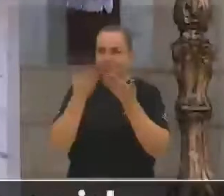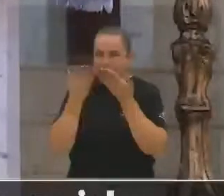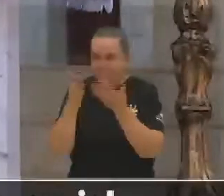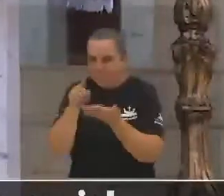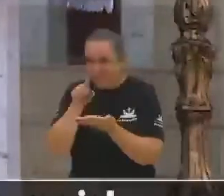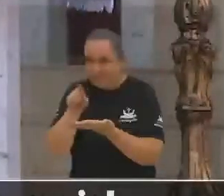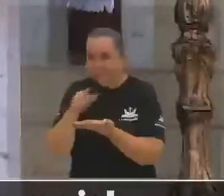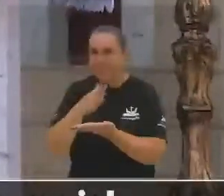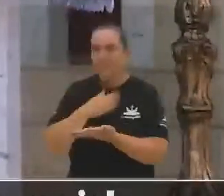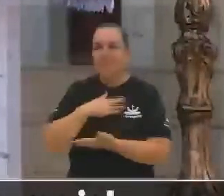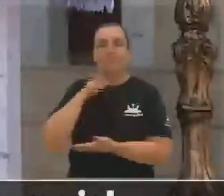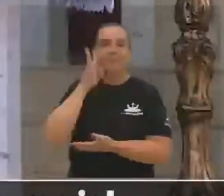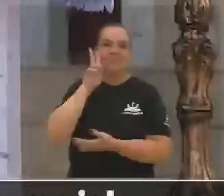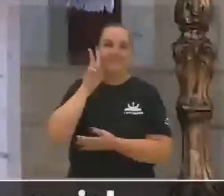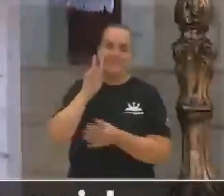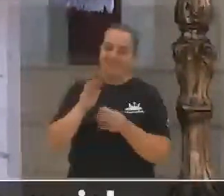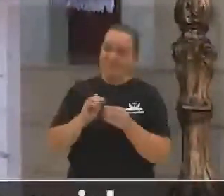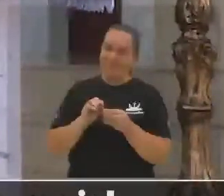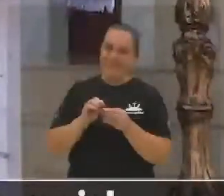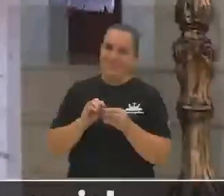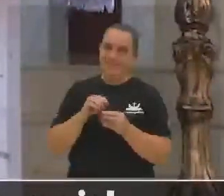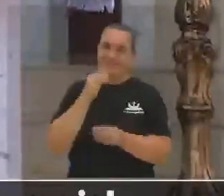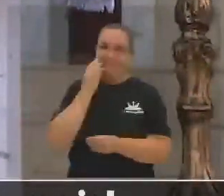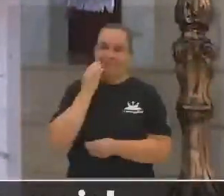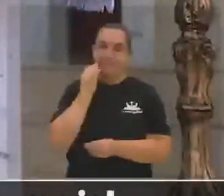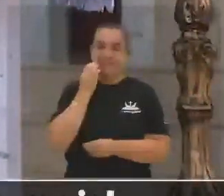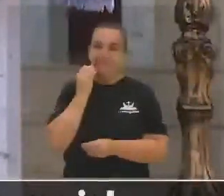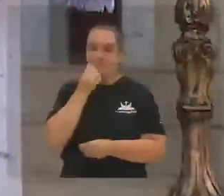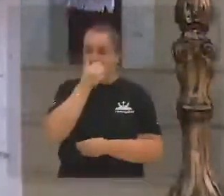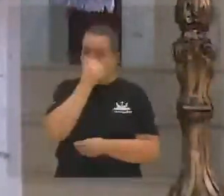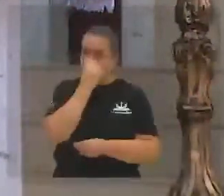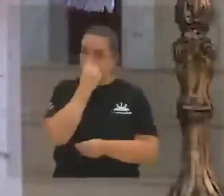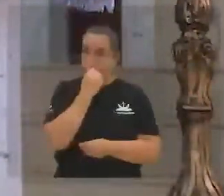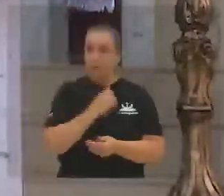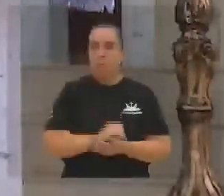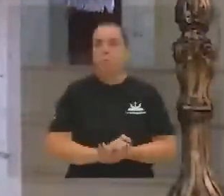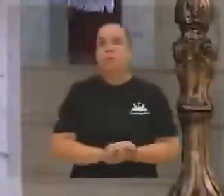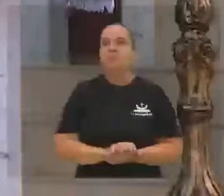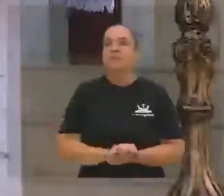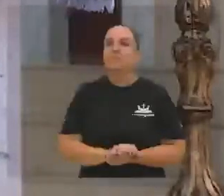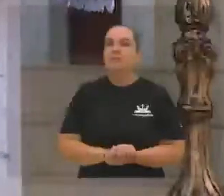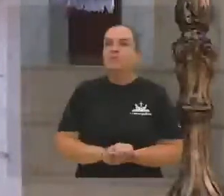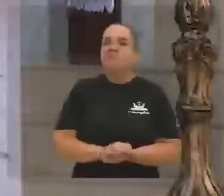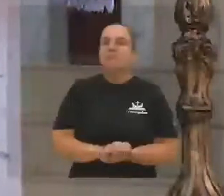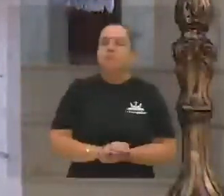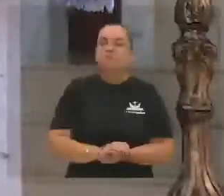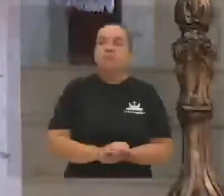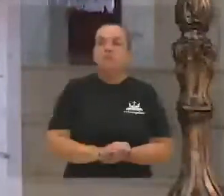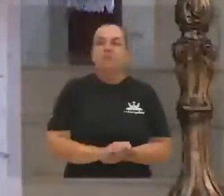dos pecados. Fazei isto em memória de mim.